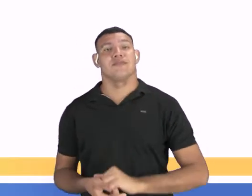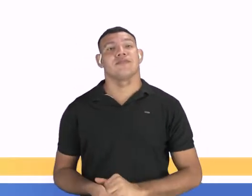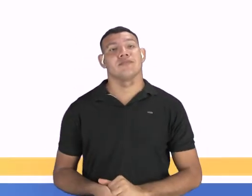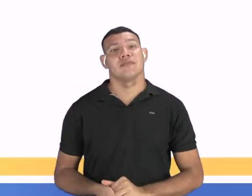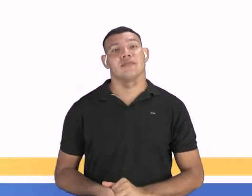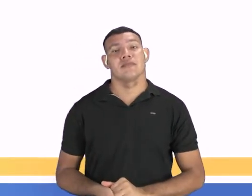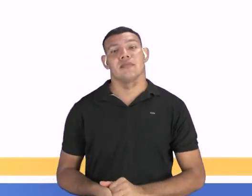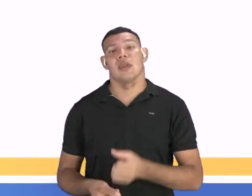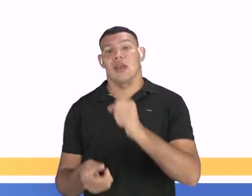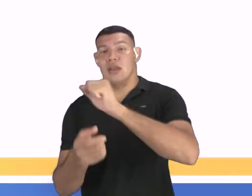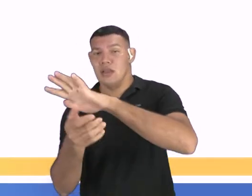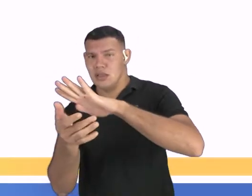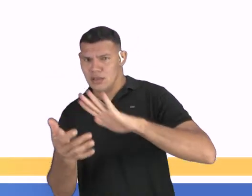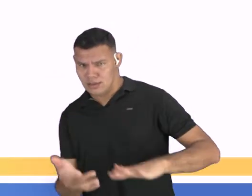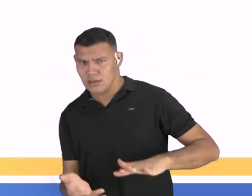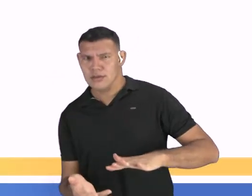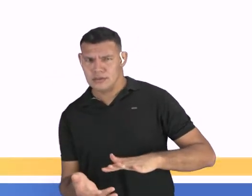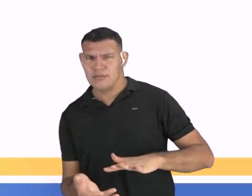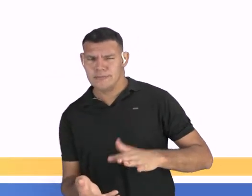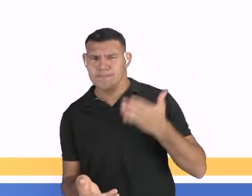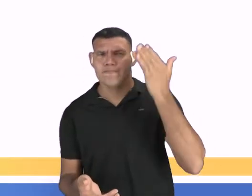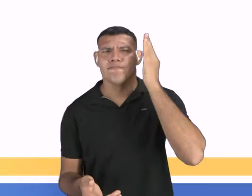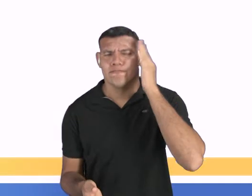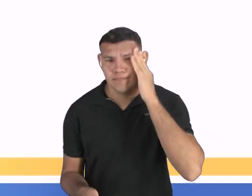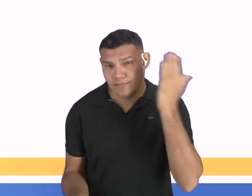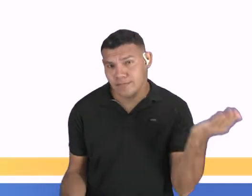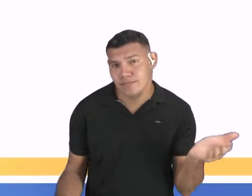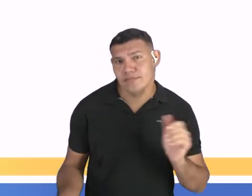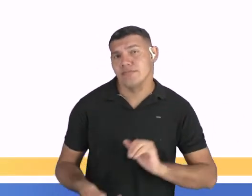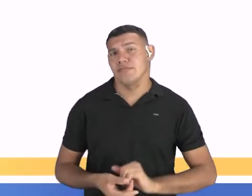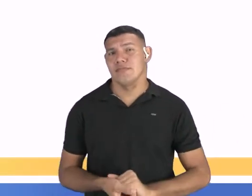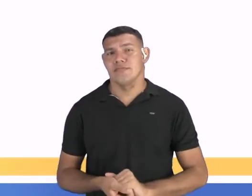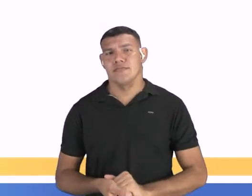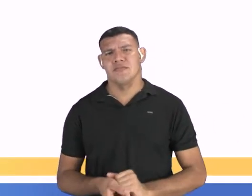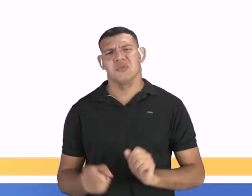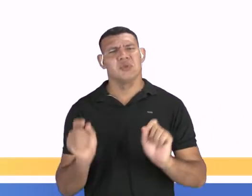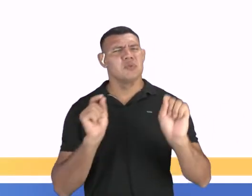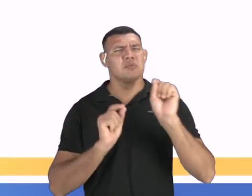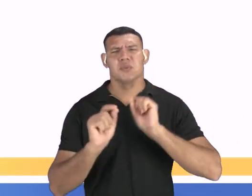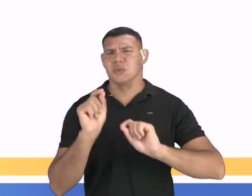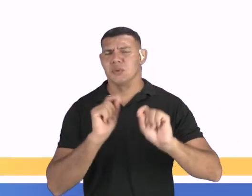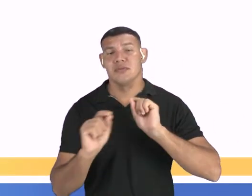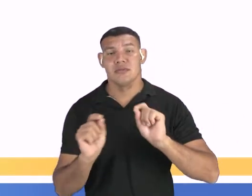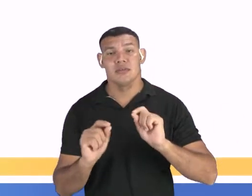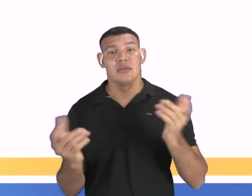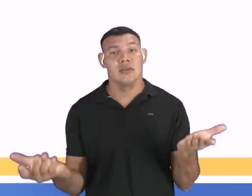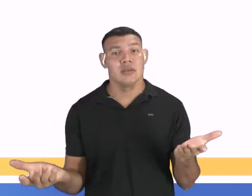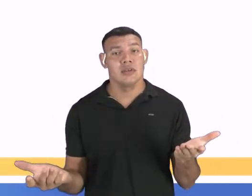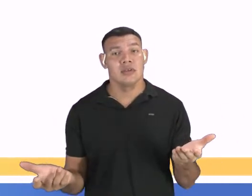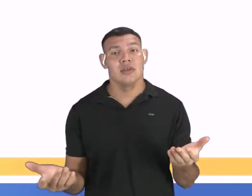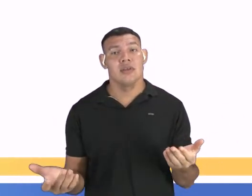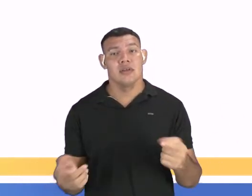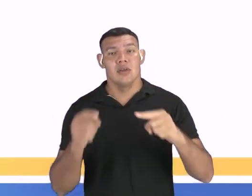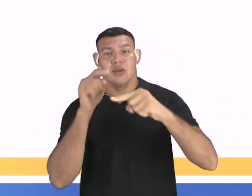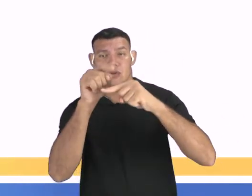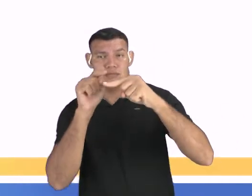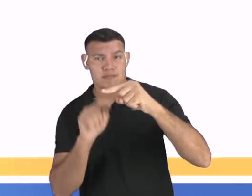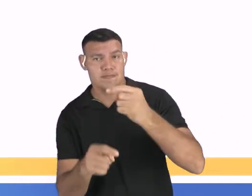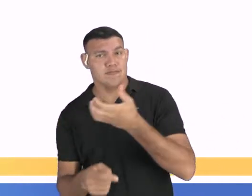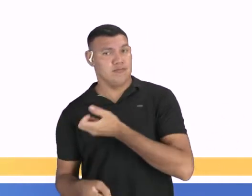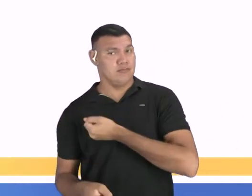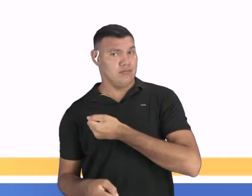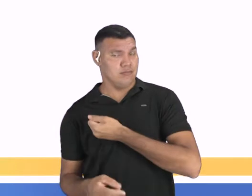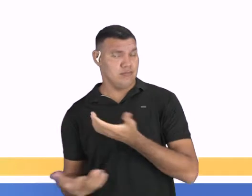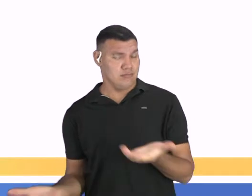nesse exercício você pode aí compreender, o que quer dizer, na verdade, os divisores de um